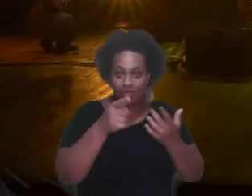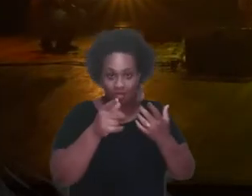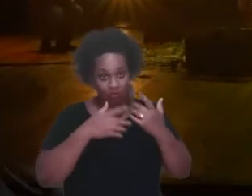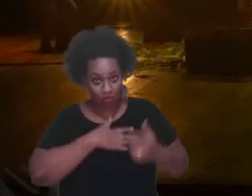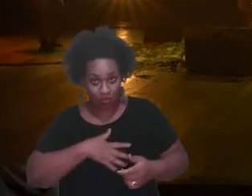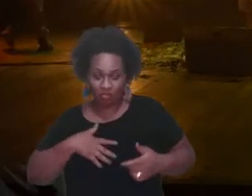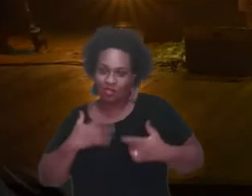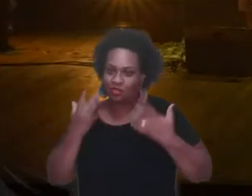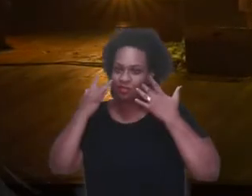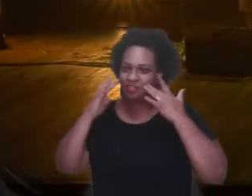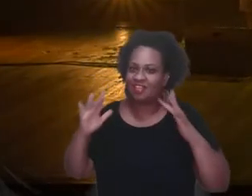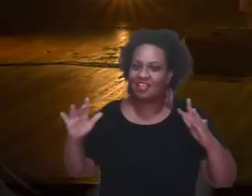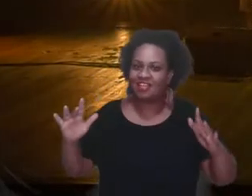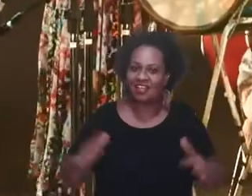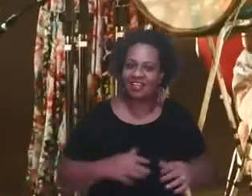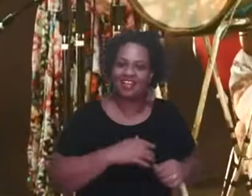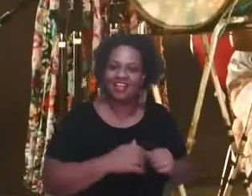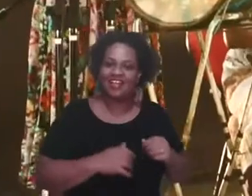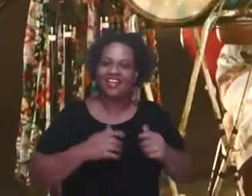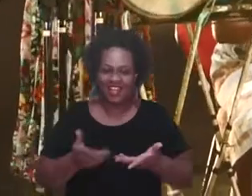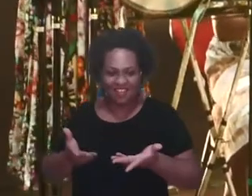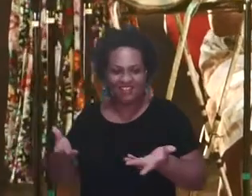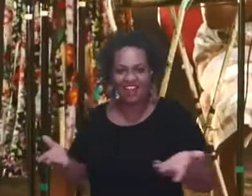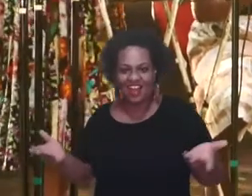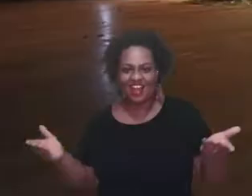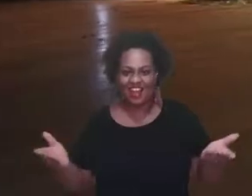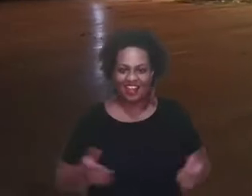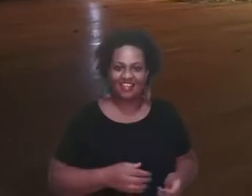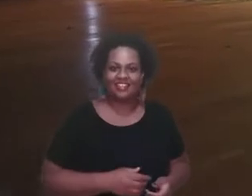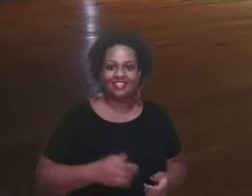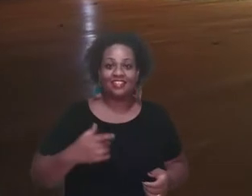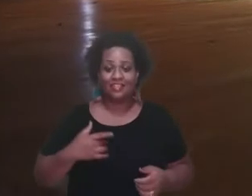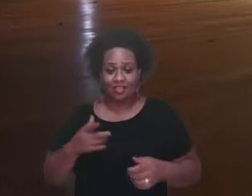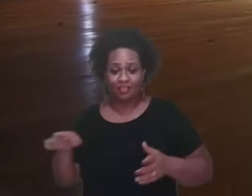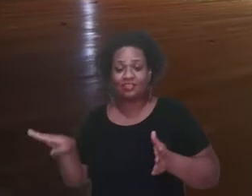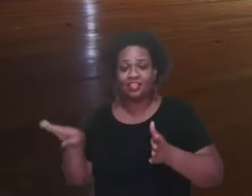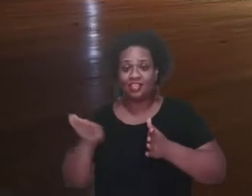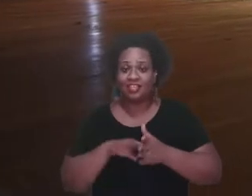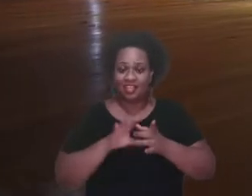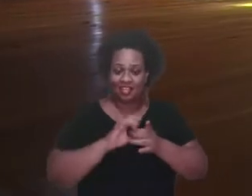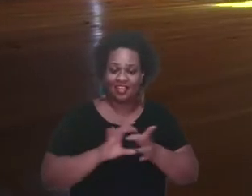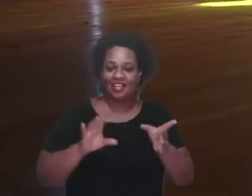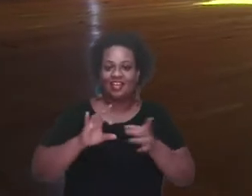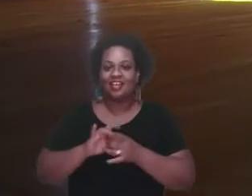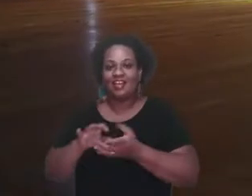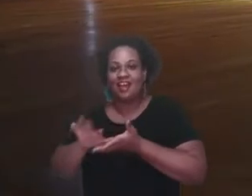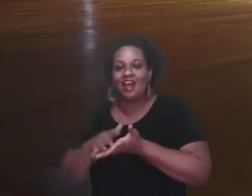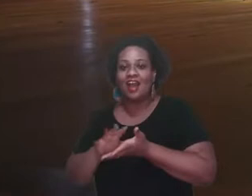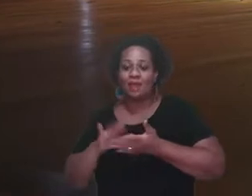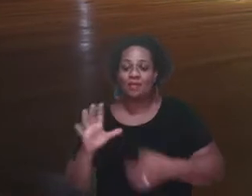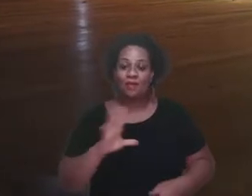eu não sei chorou vai vizinha decidir se lera vai